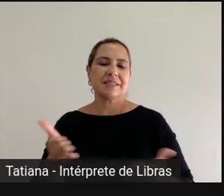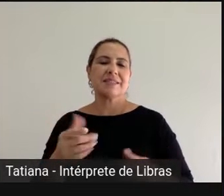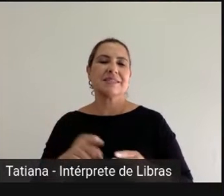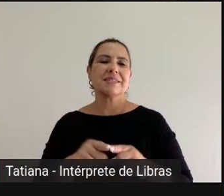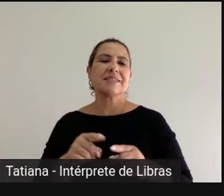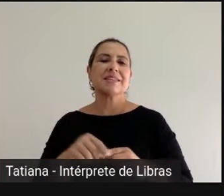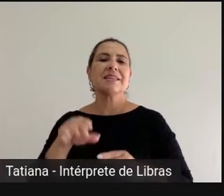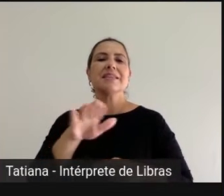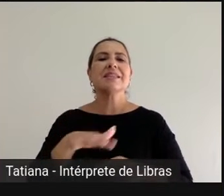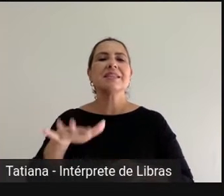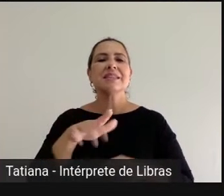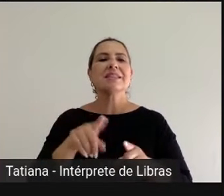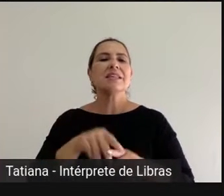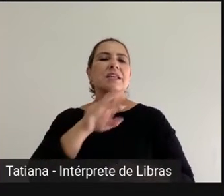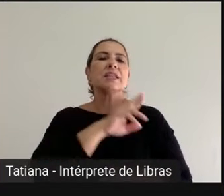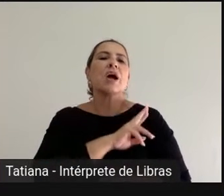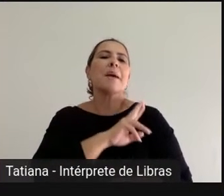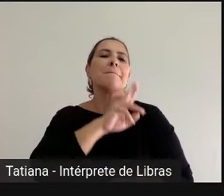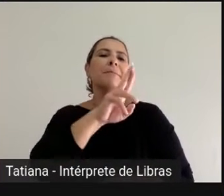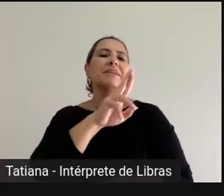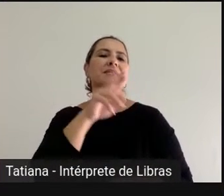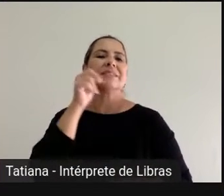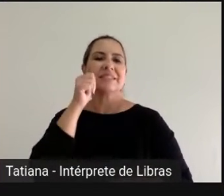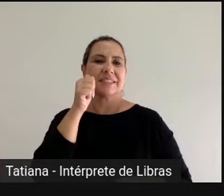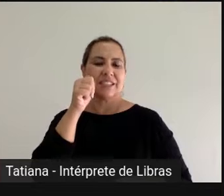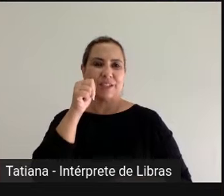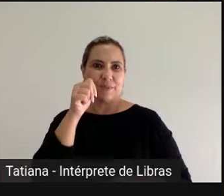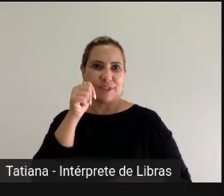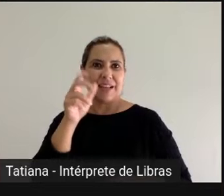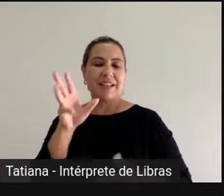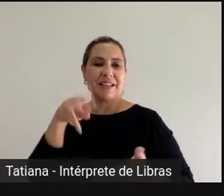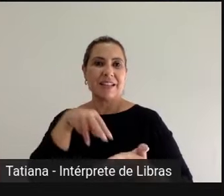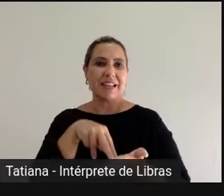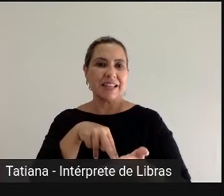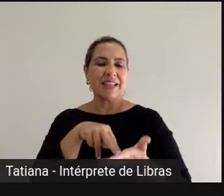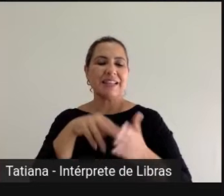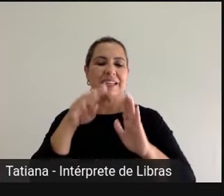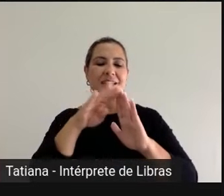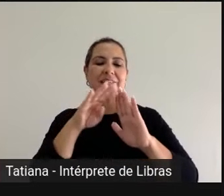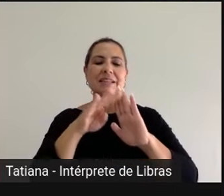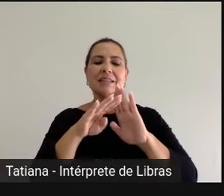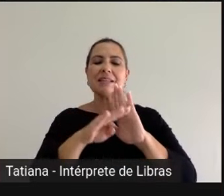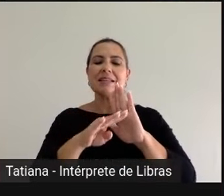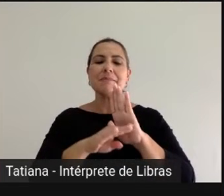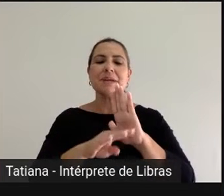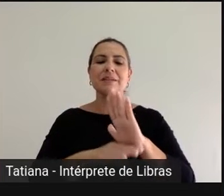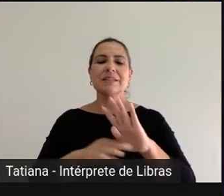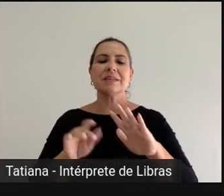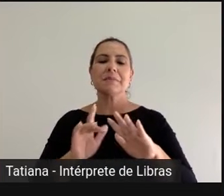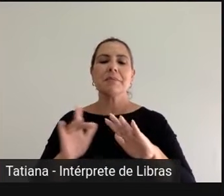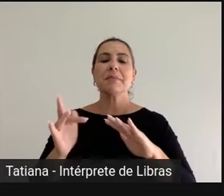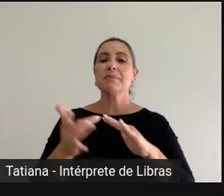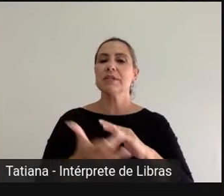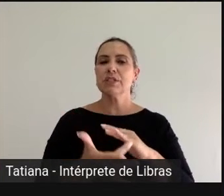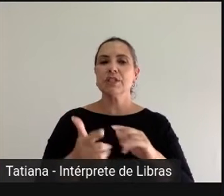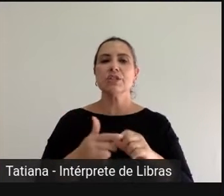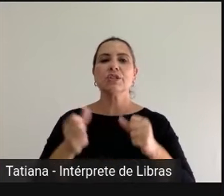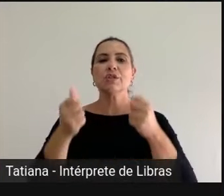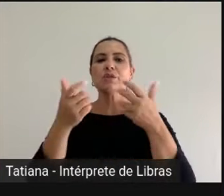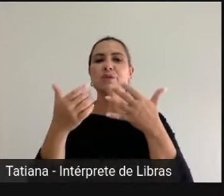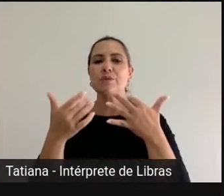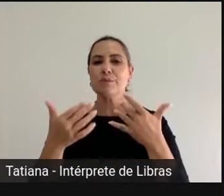representatividade em relação às mulheres e suas pautas históricas nas suas mídias sociais. É importante explicar aqui que o